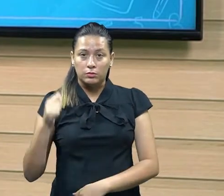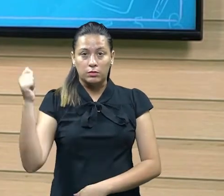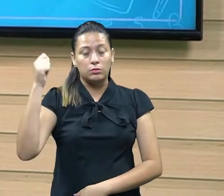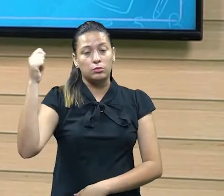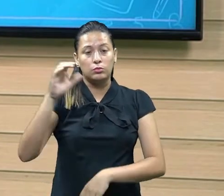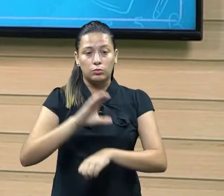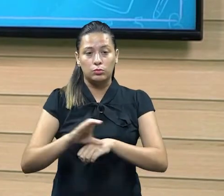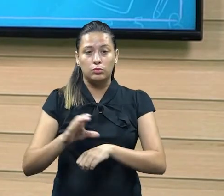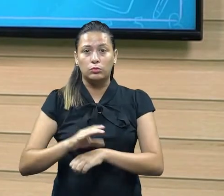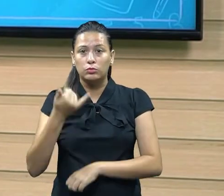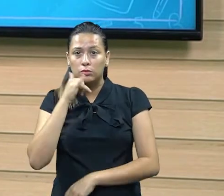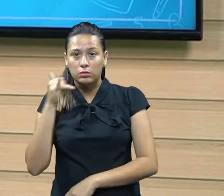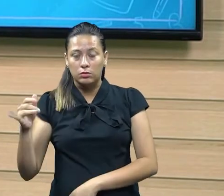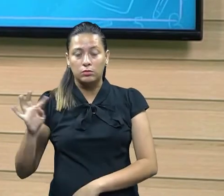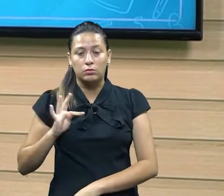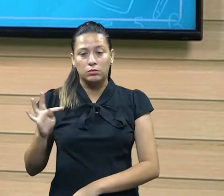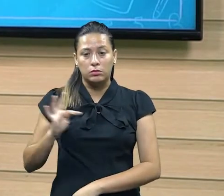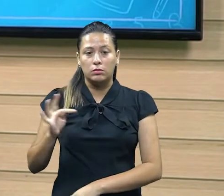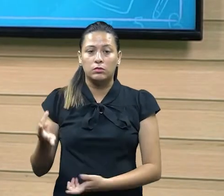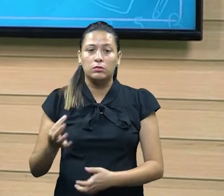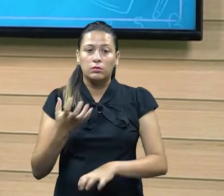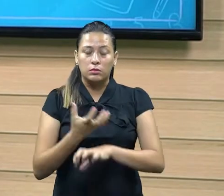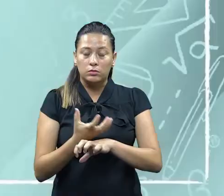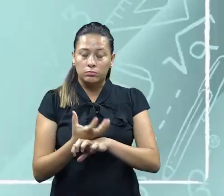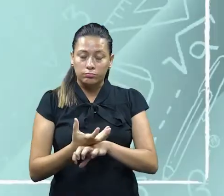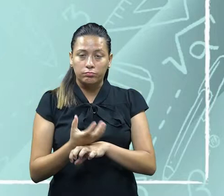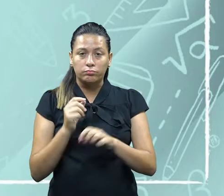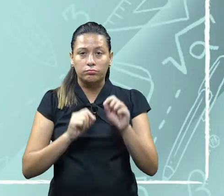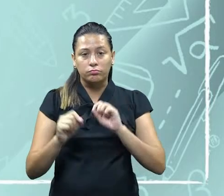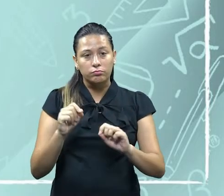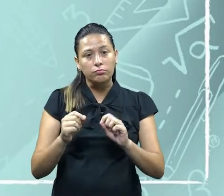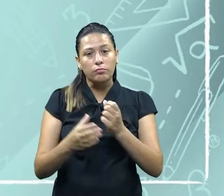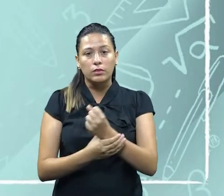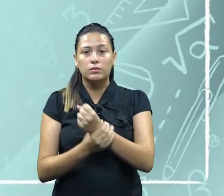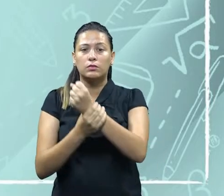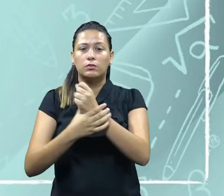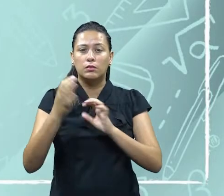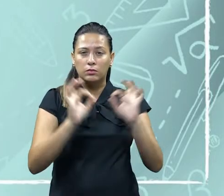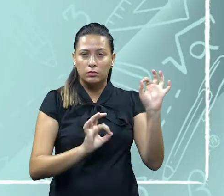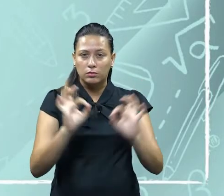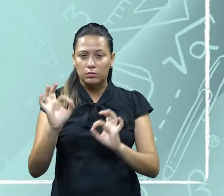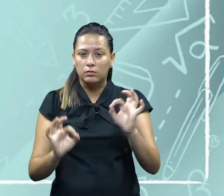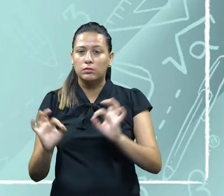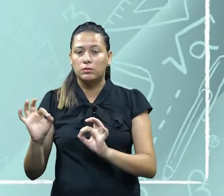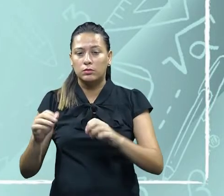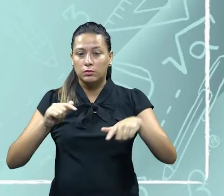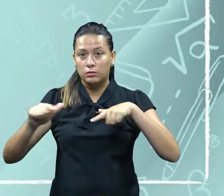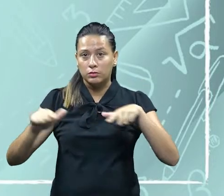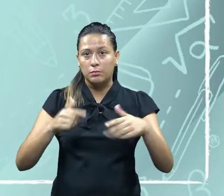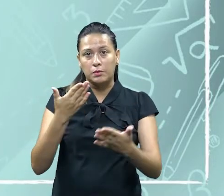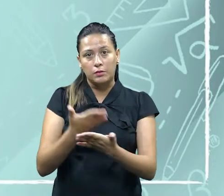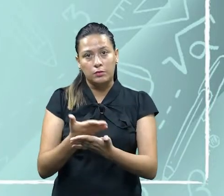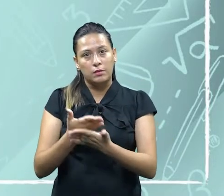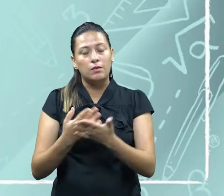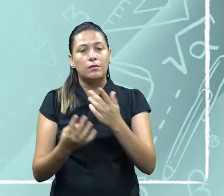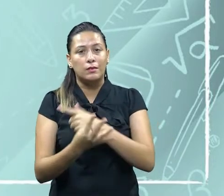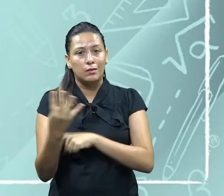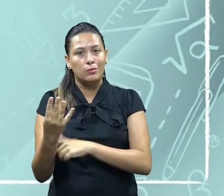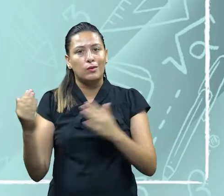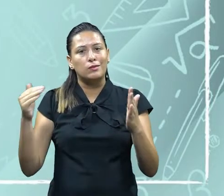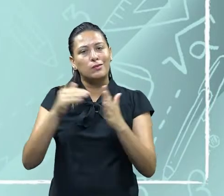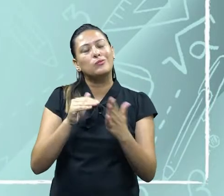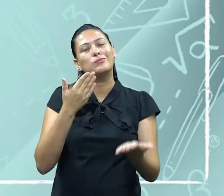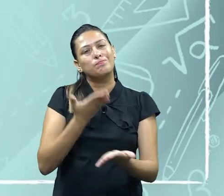a disciplina de segurança em instalações e serviços. Essa é a nossa aula de número 4, é a nossa última